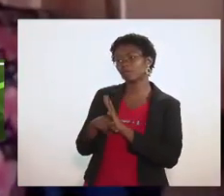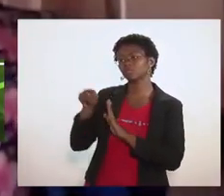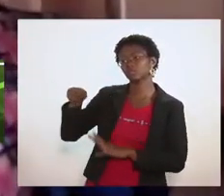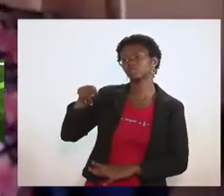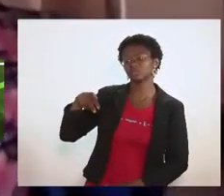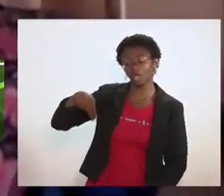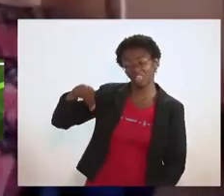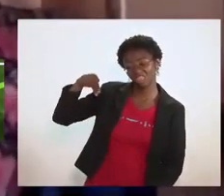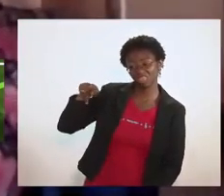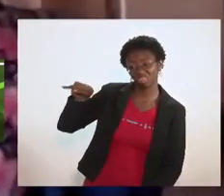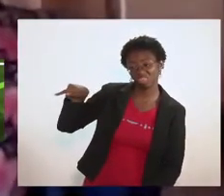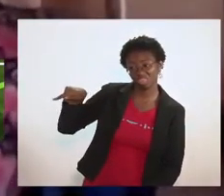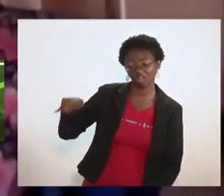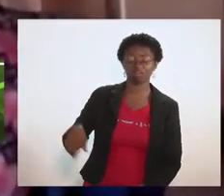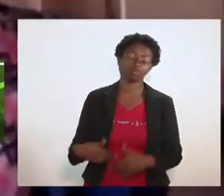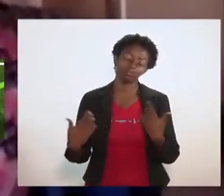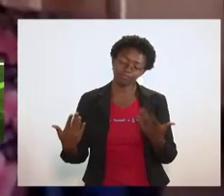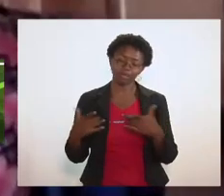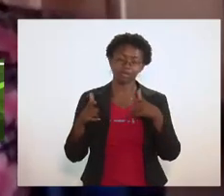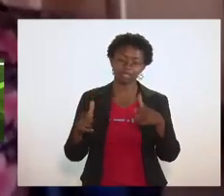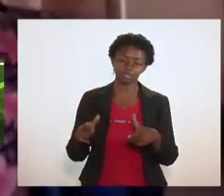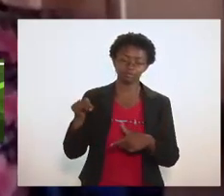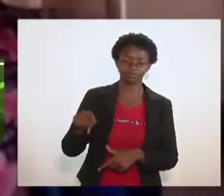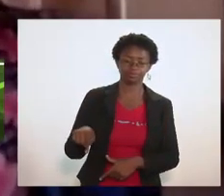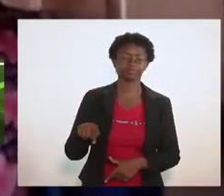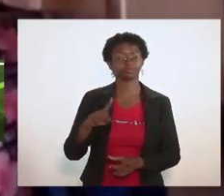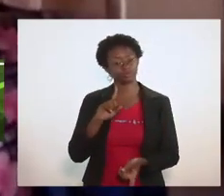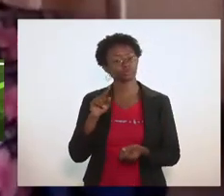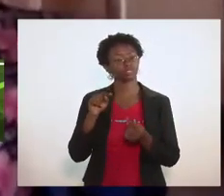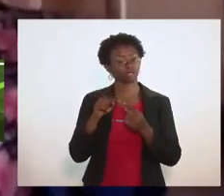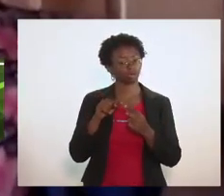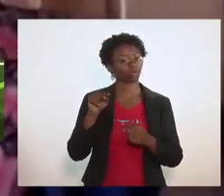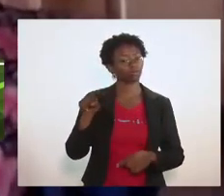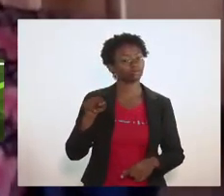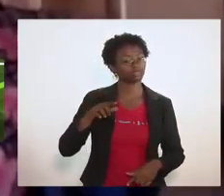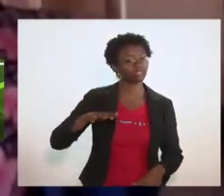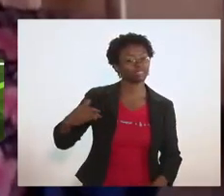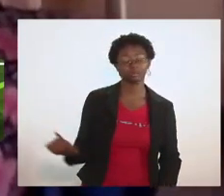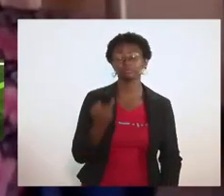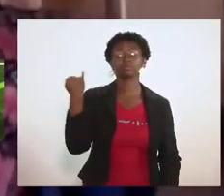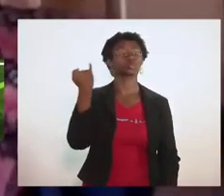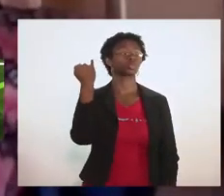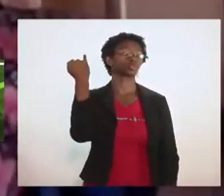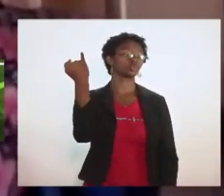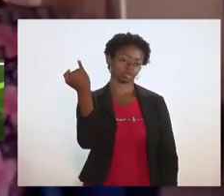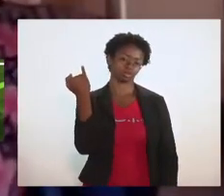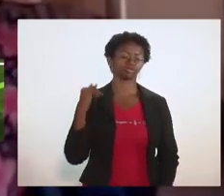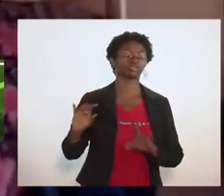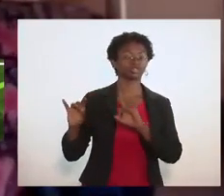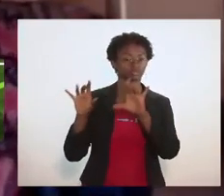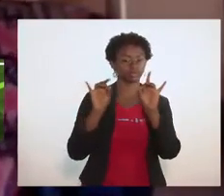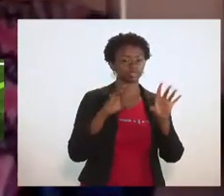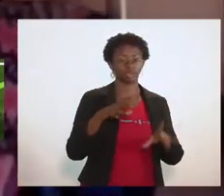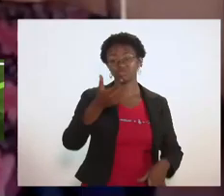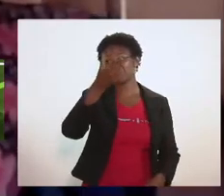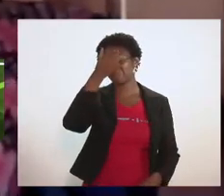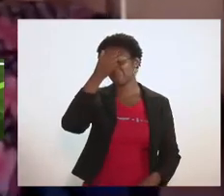território, a gente tem aqui pertinho da gente o consulado americano, todo aquele território passa a